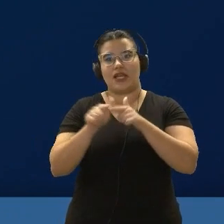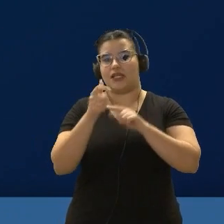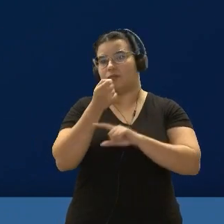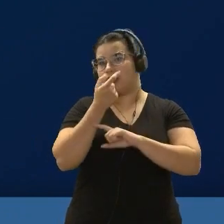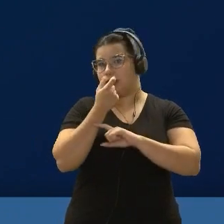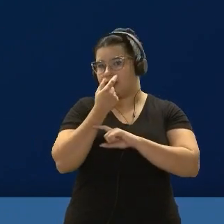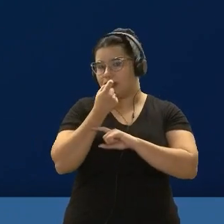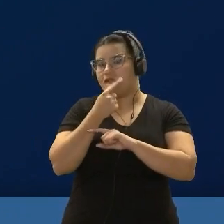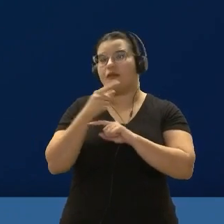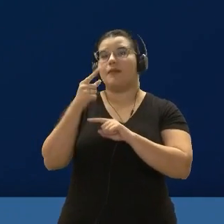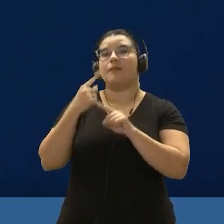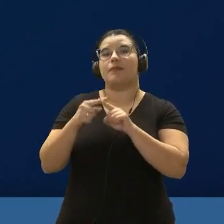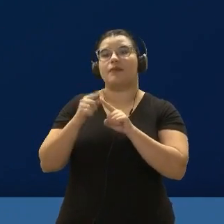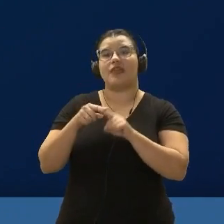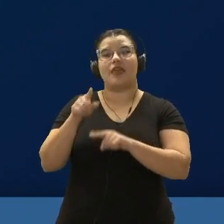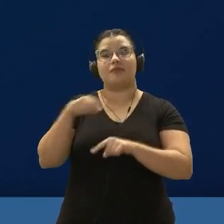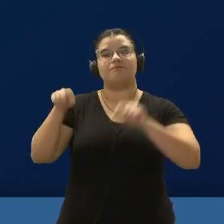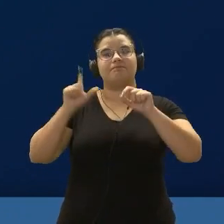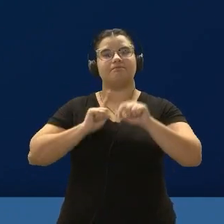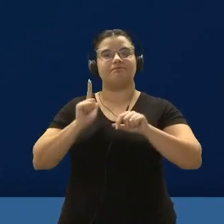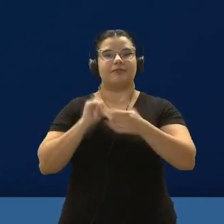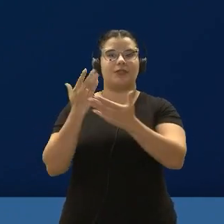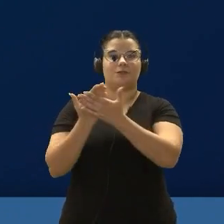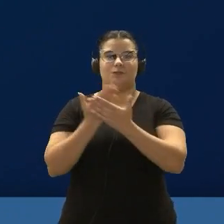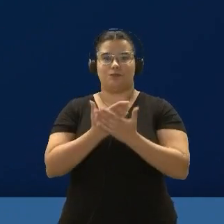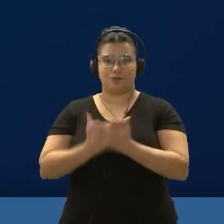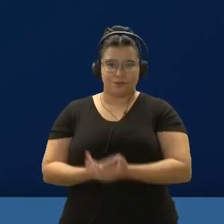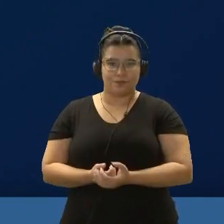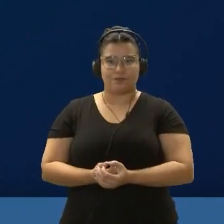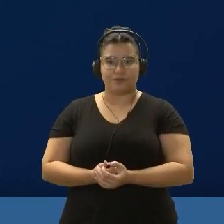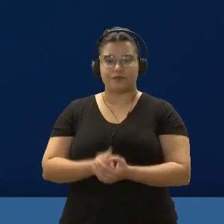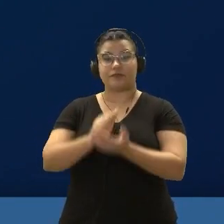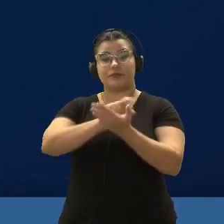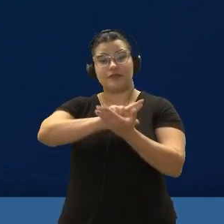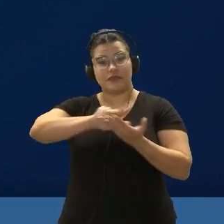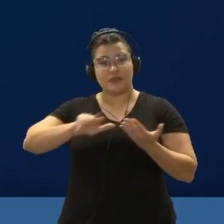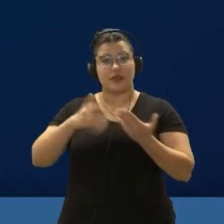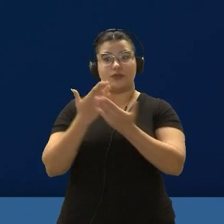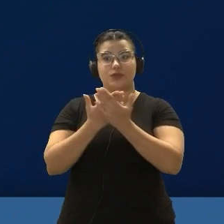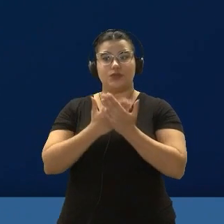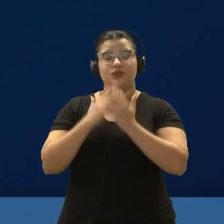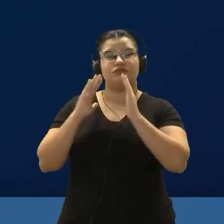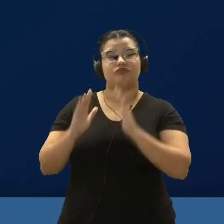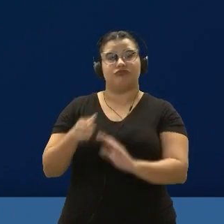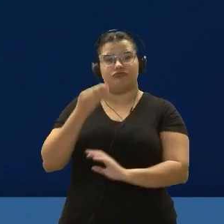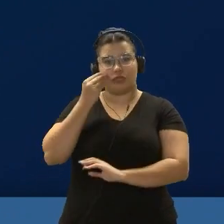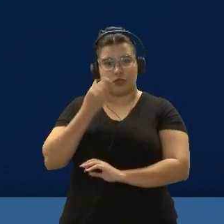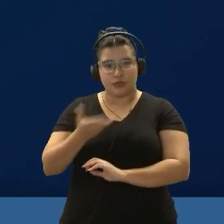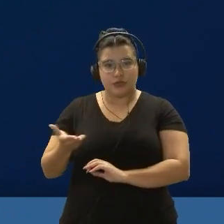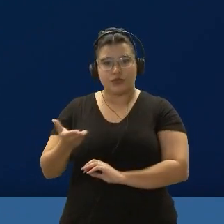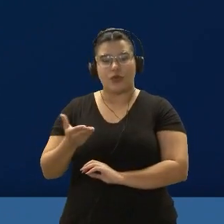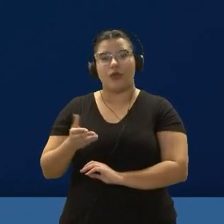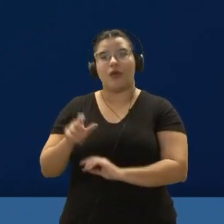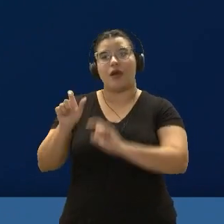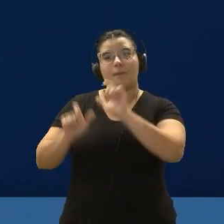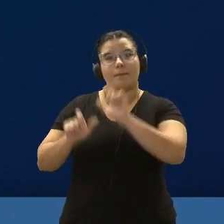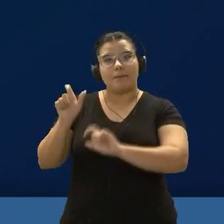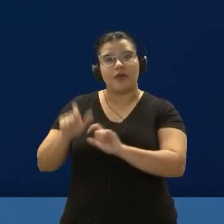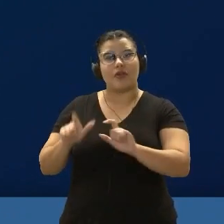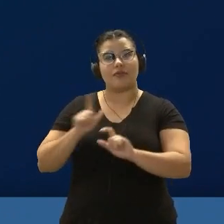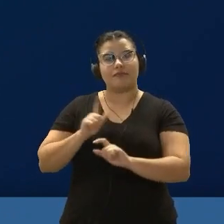medicamentosa, onde a gente tem mais estudos. Vários estudos já mostraram que os pacientes com